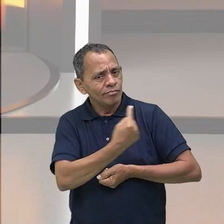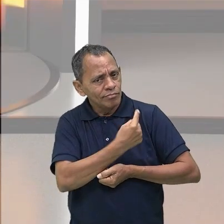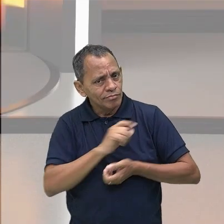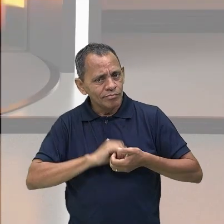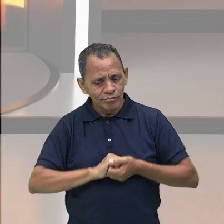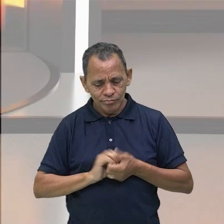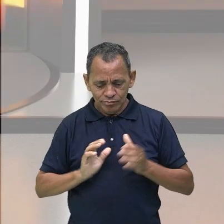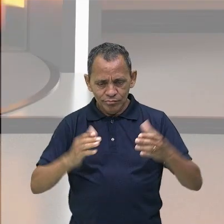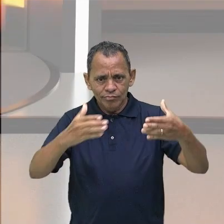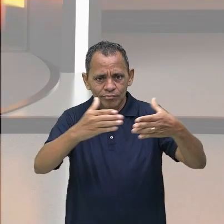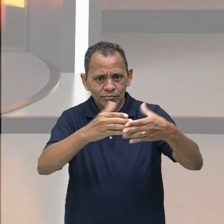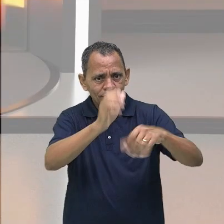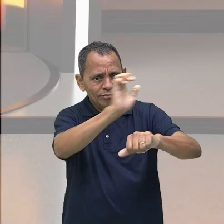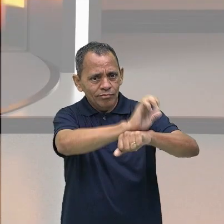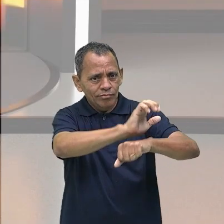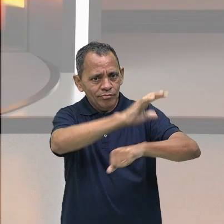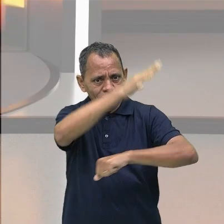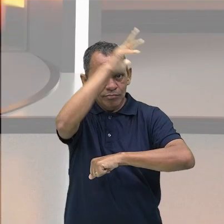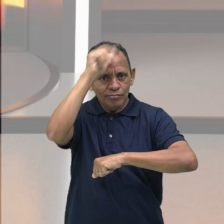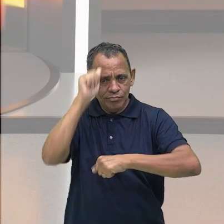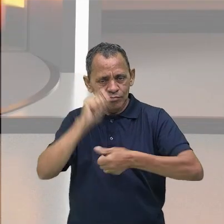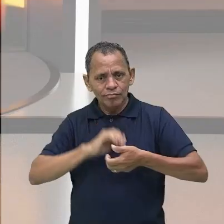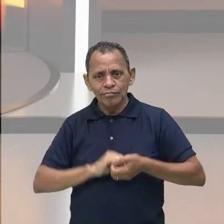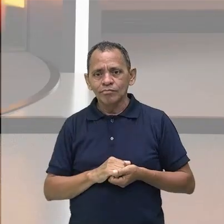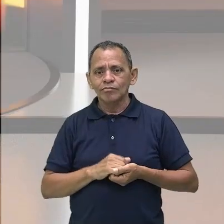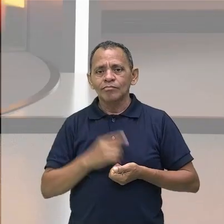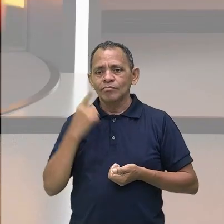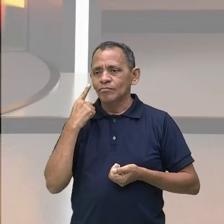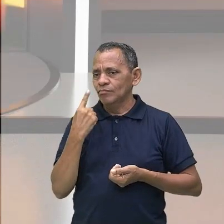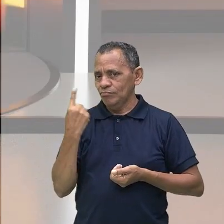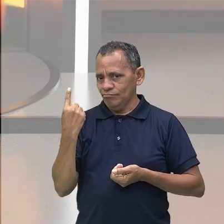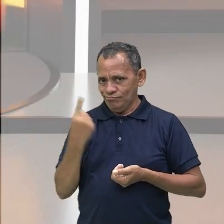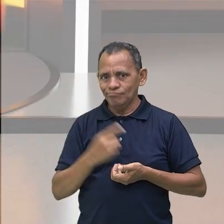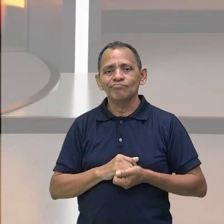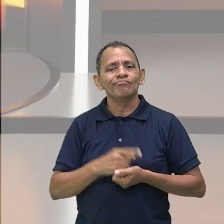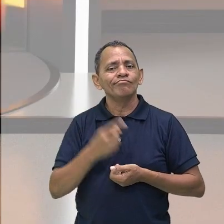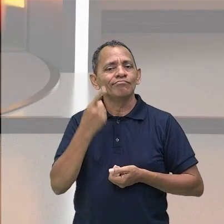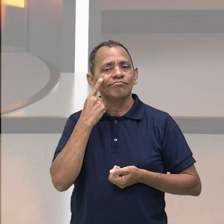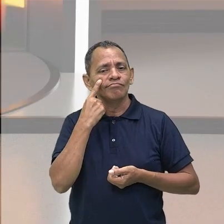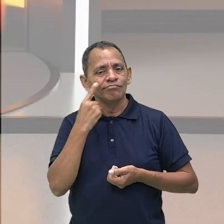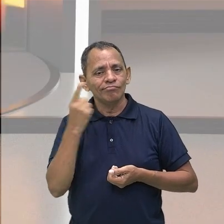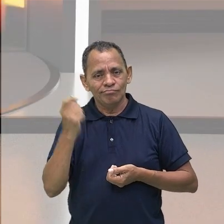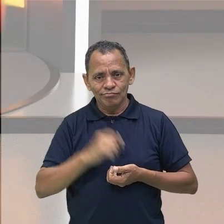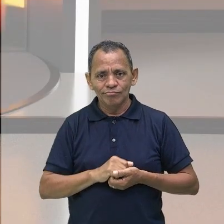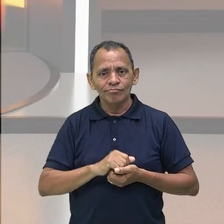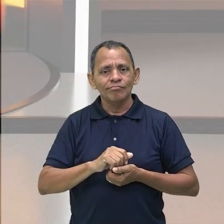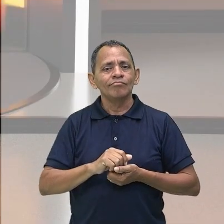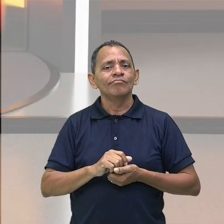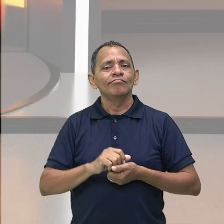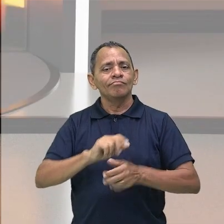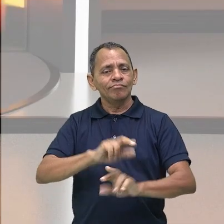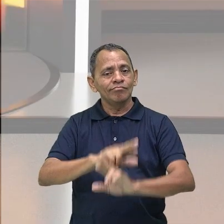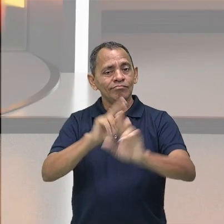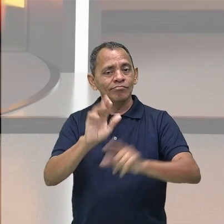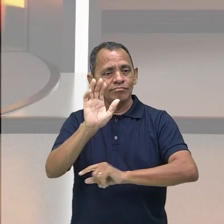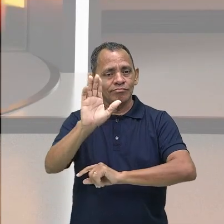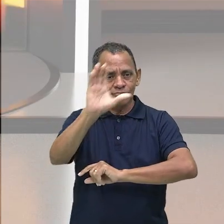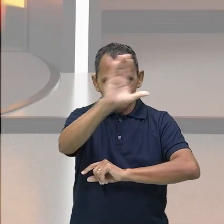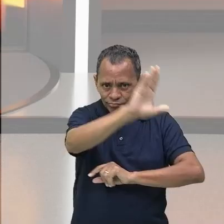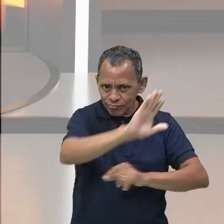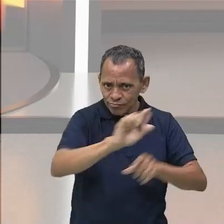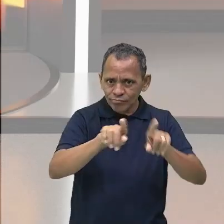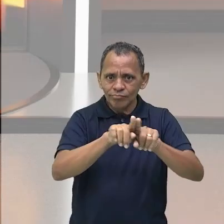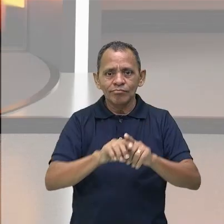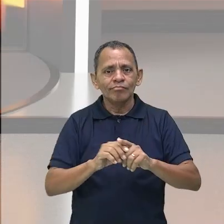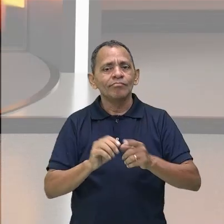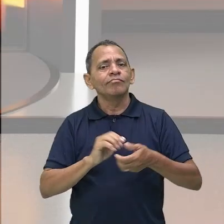nosso estado do Amazonas, tá bom? E aqui vocês já podem observar diferentes paisagens, principalmente na